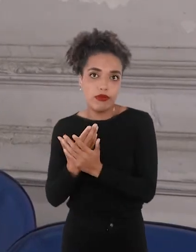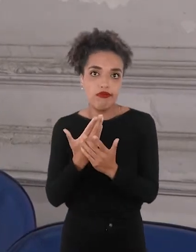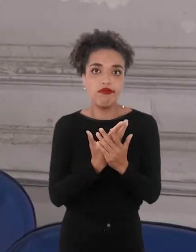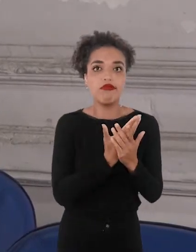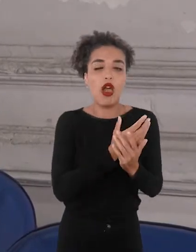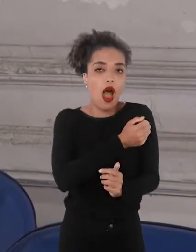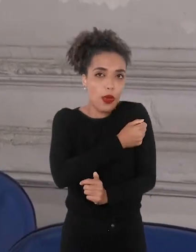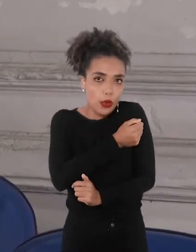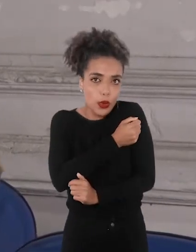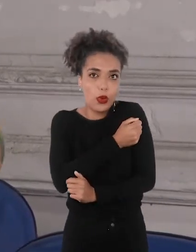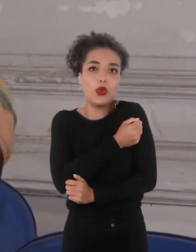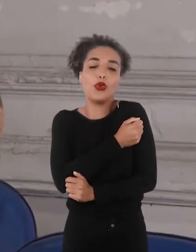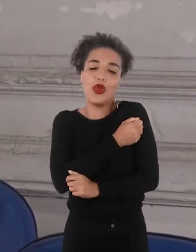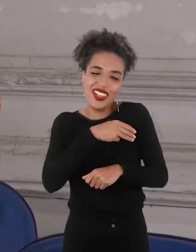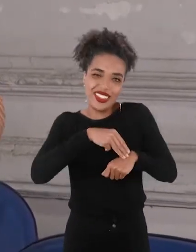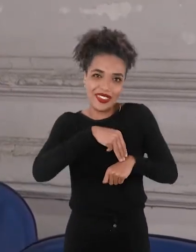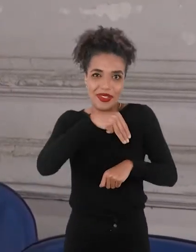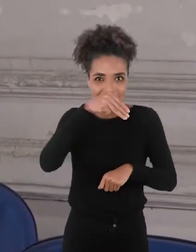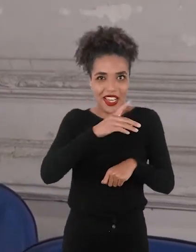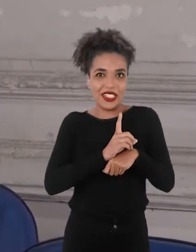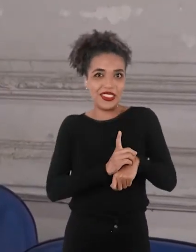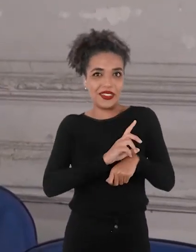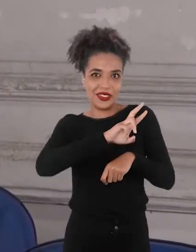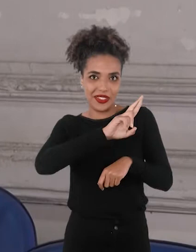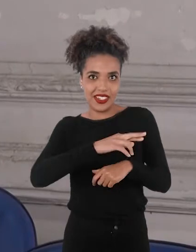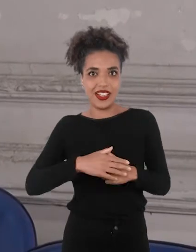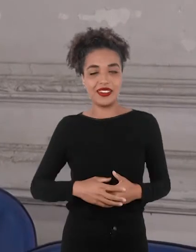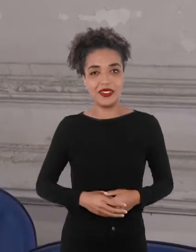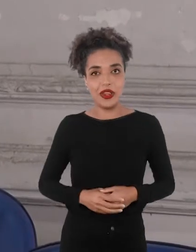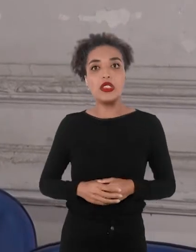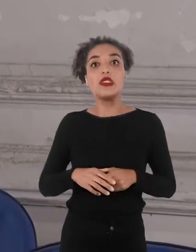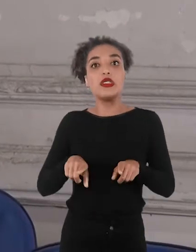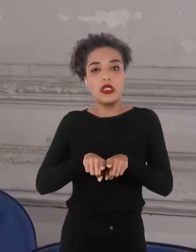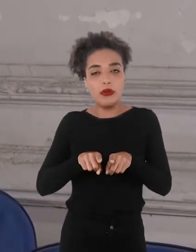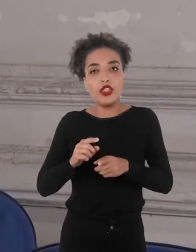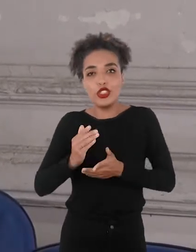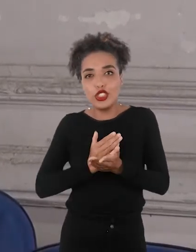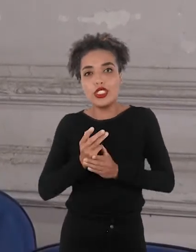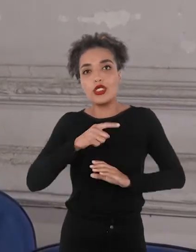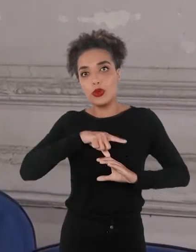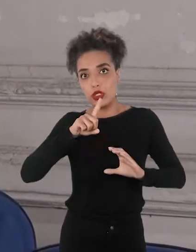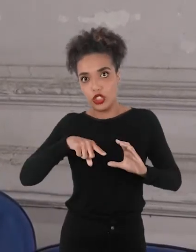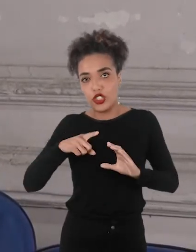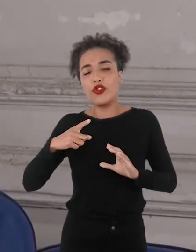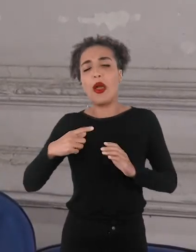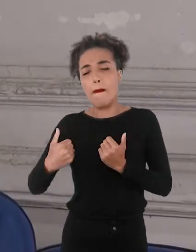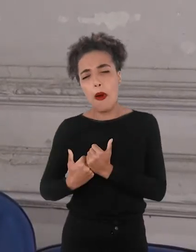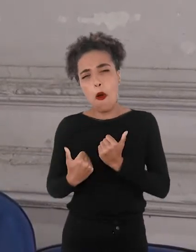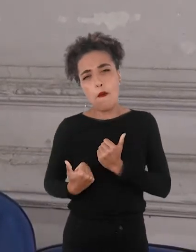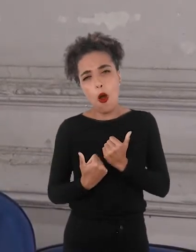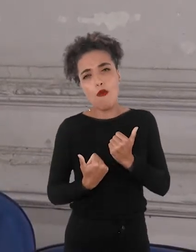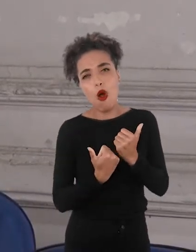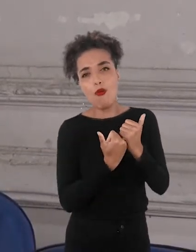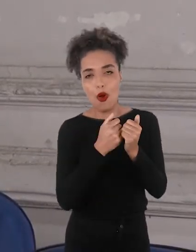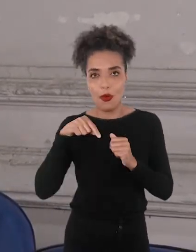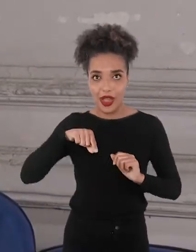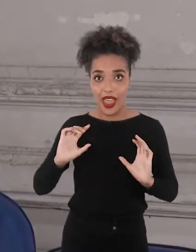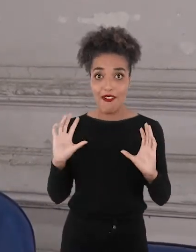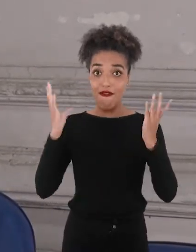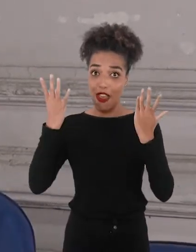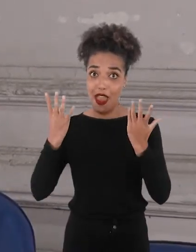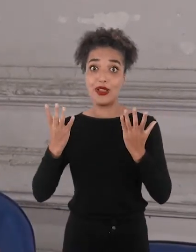estudantes nossas de mestrado, doutorado e iniciação científica que estiveram apoiando aqui durante o evento, de